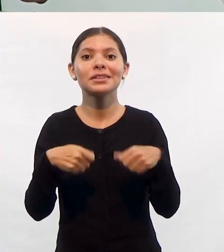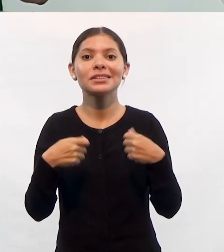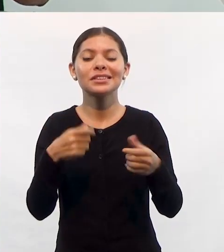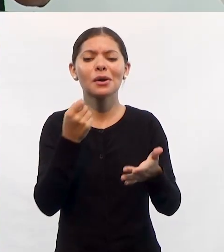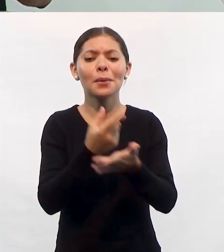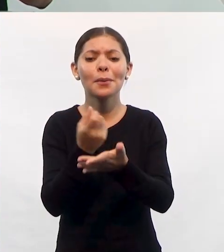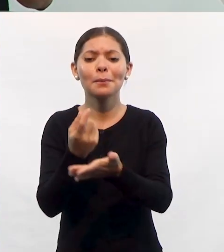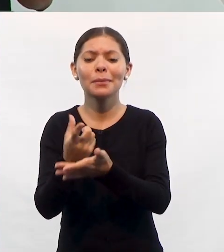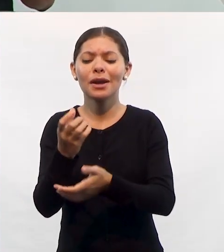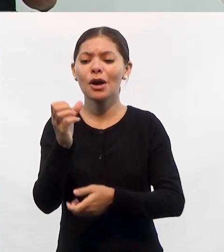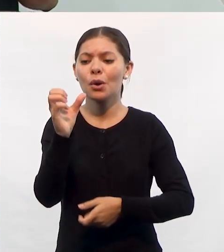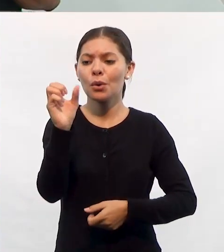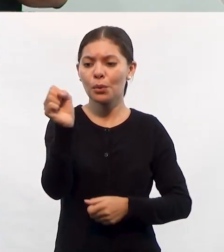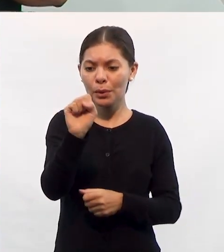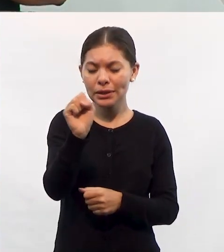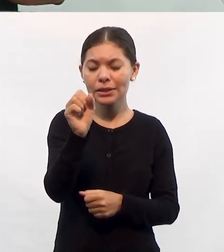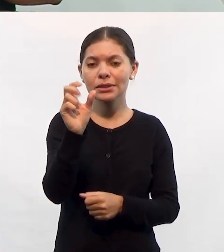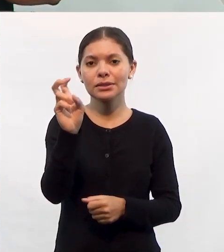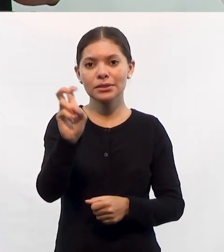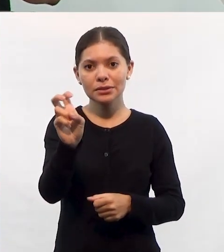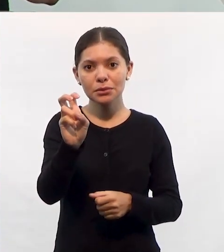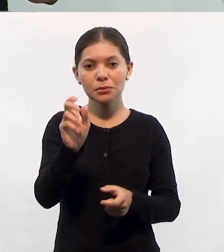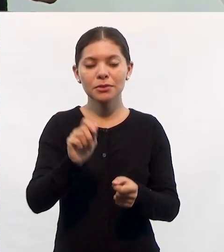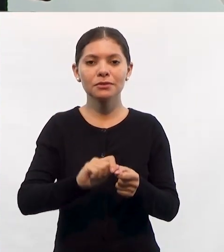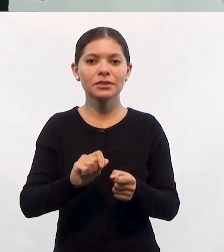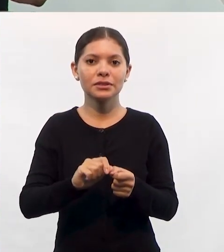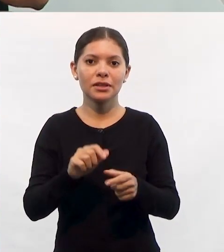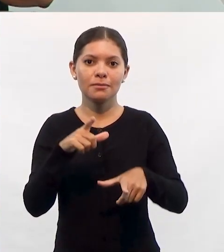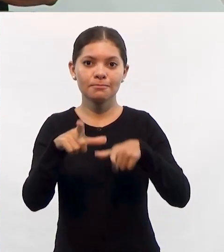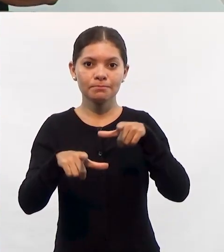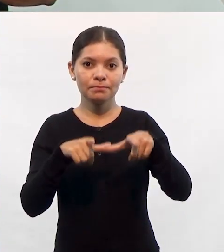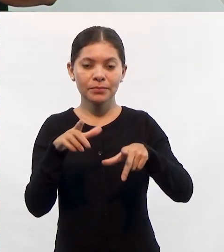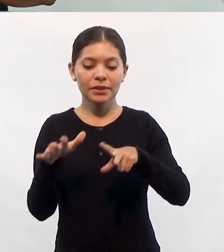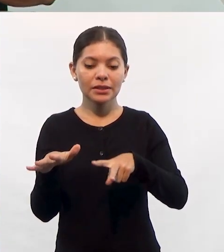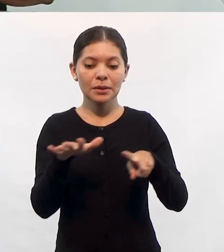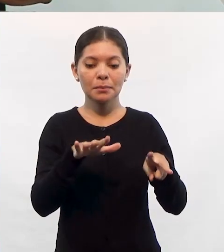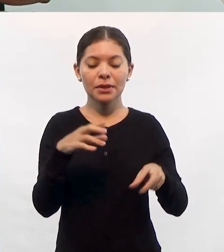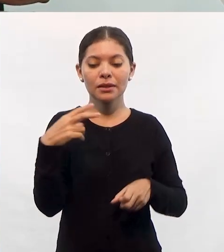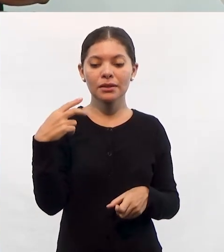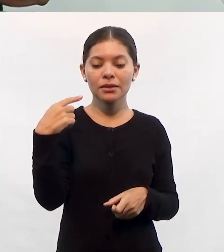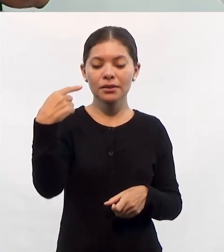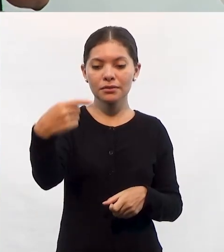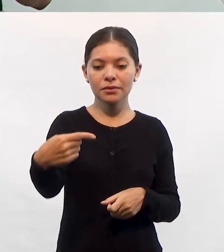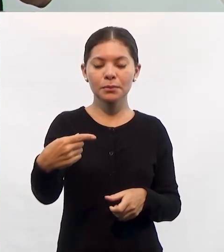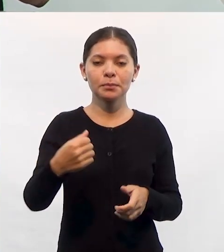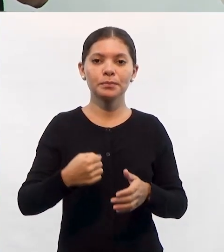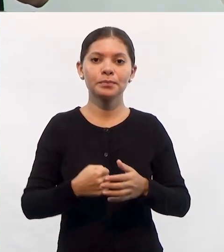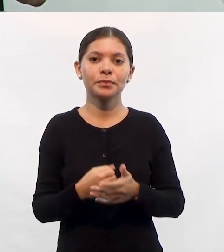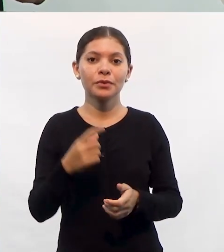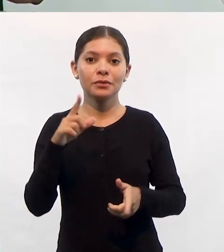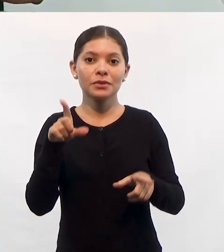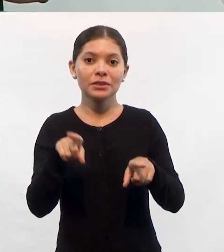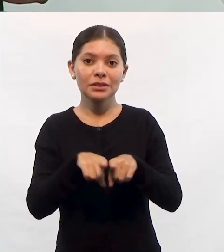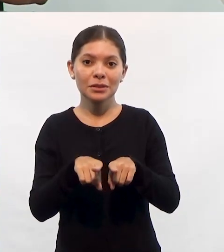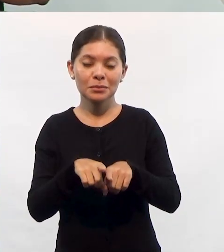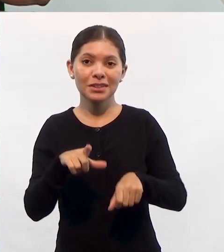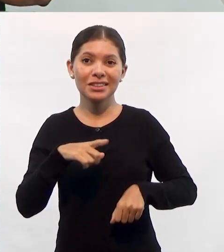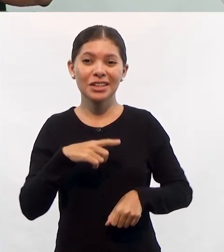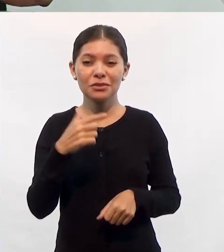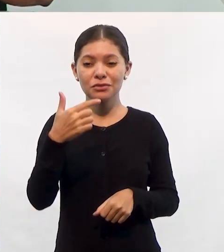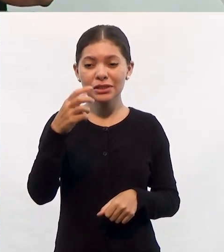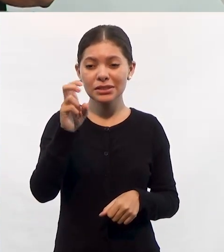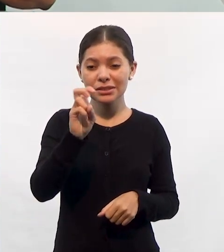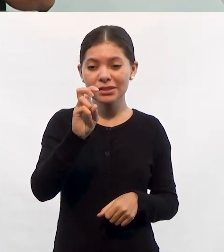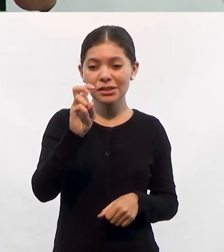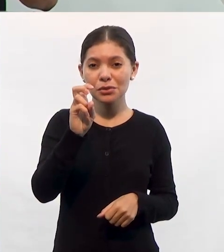comprar 85 sacos de cimento para realizar as atividades na semana que vem Além disso Você tem 25